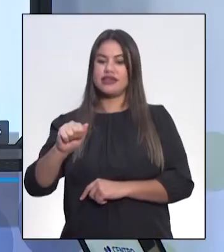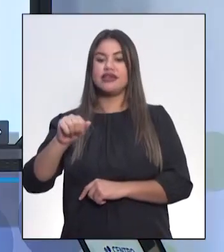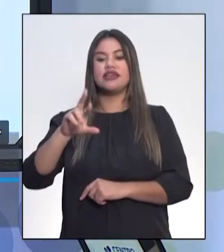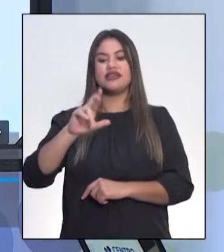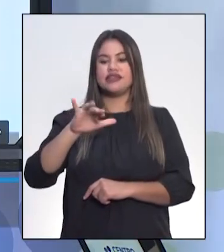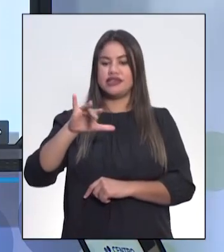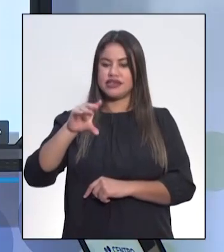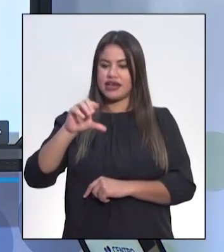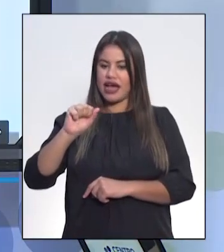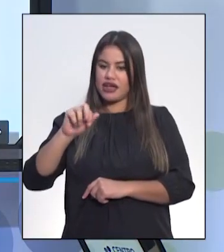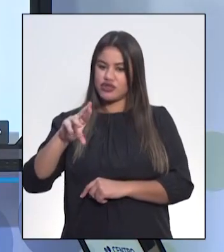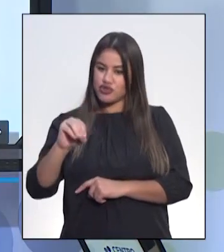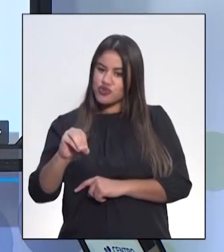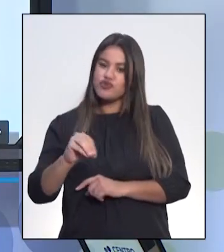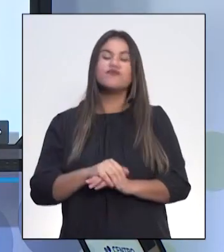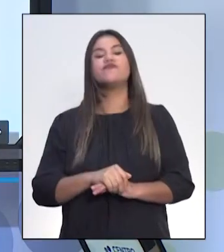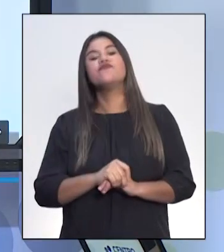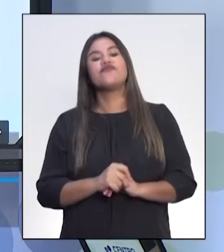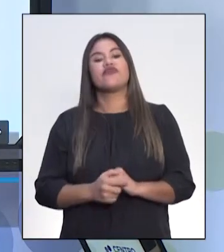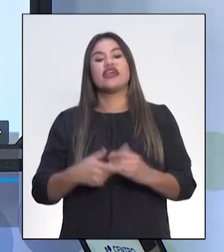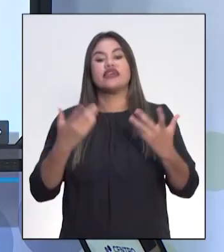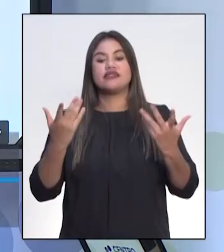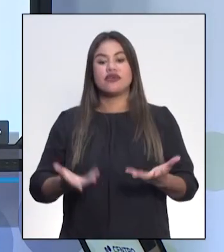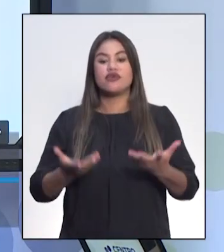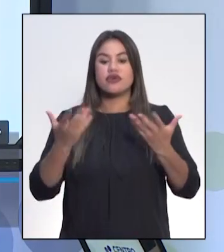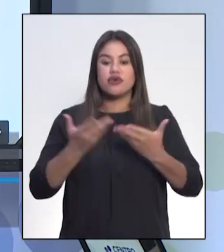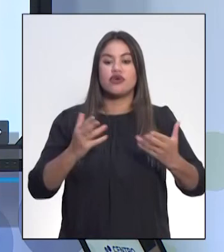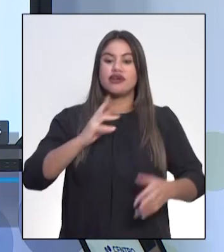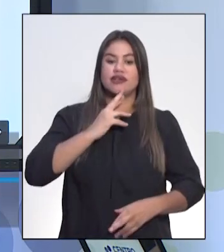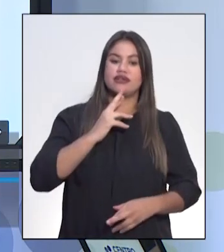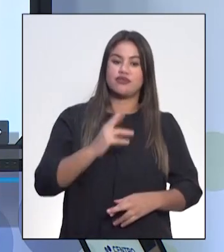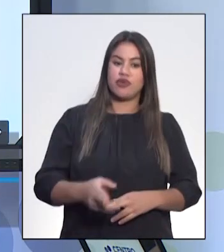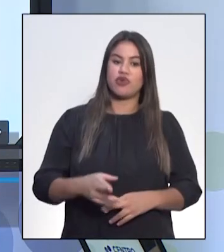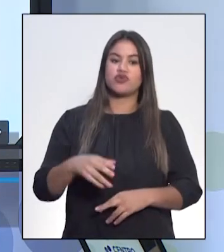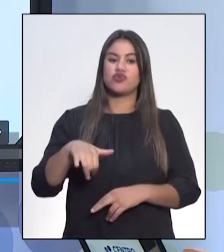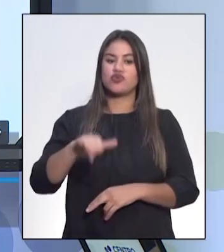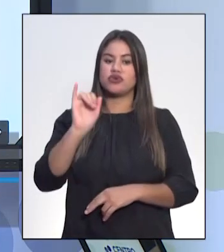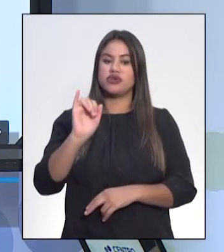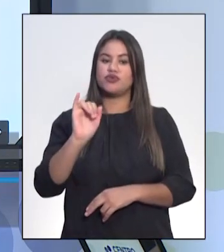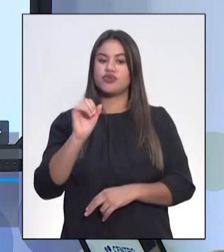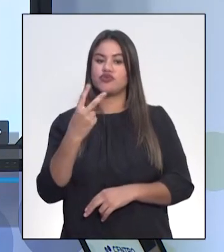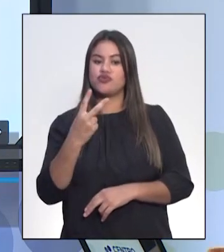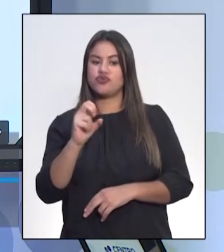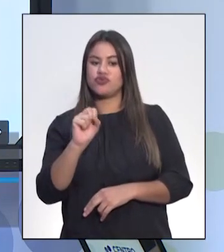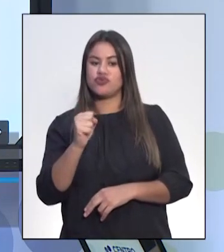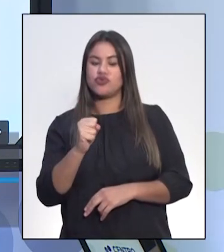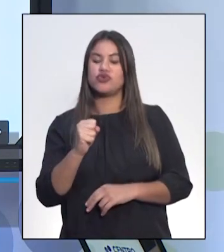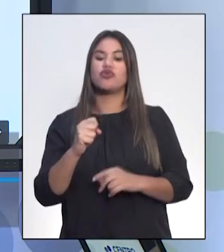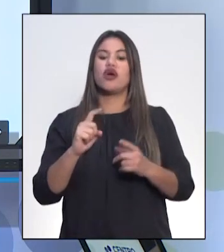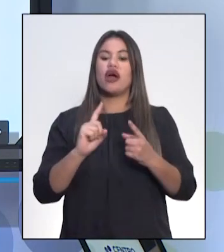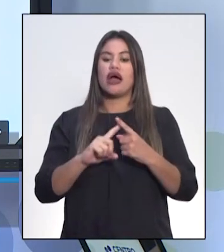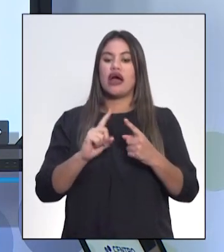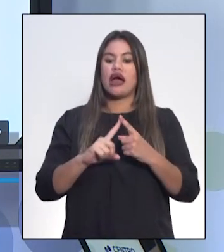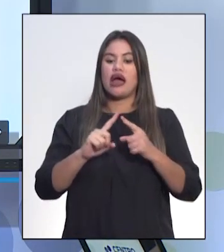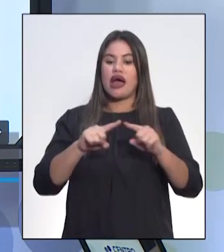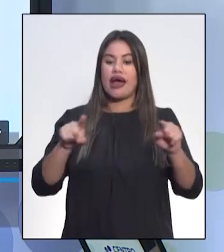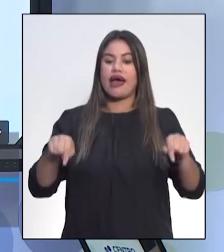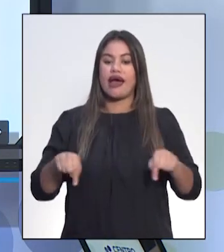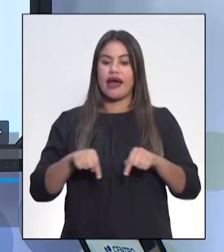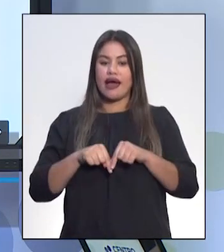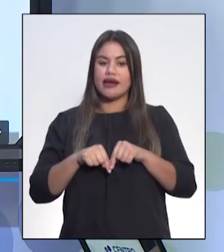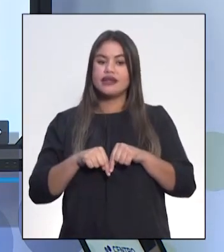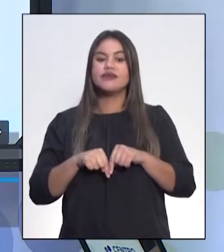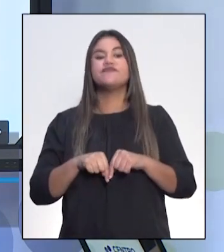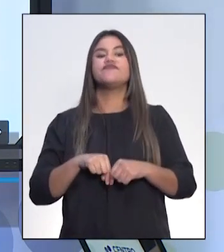sim. Então, venham aqui comigo. Então, a gente tem lá, lembra, o y, que é a relação do x com o y, a área em relacionado com x, que é a nossa